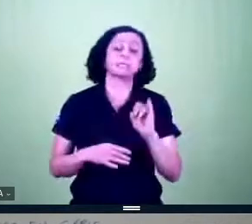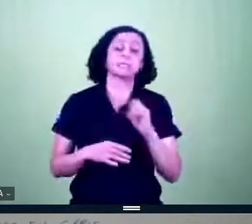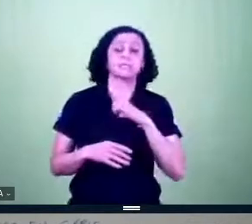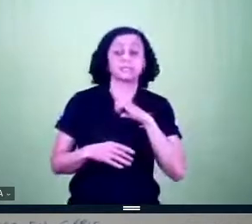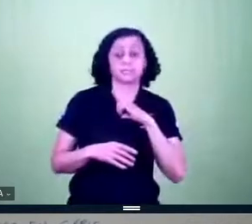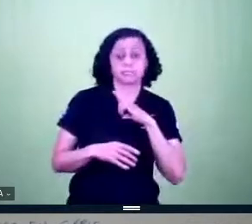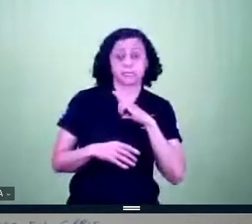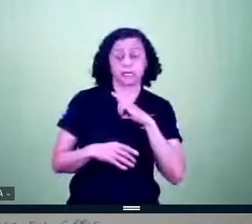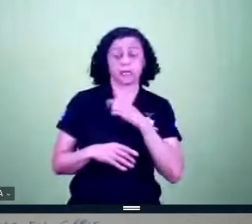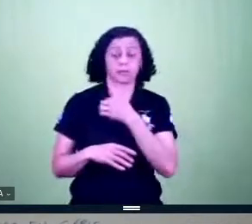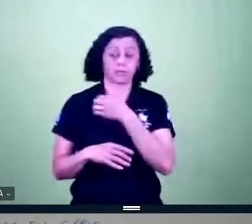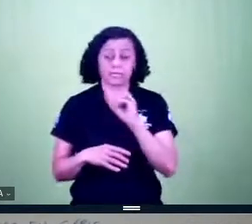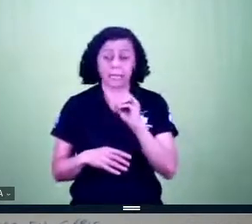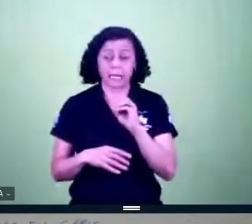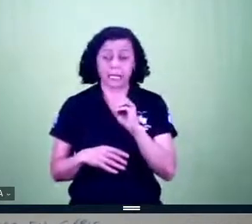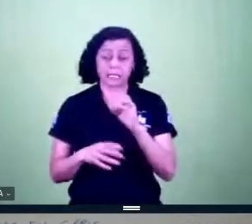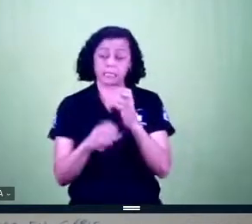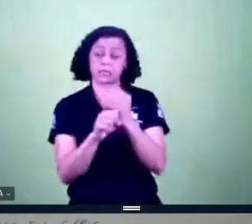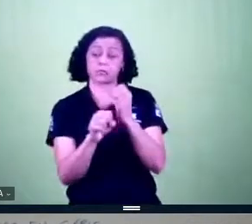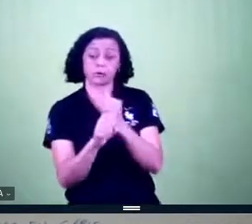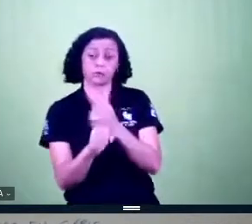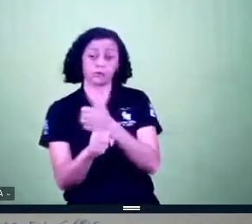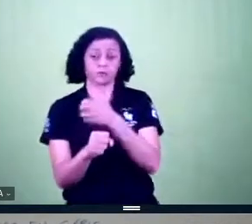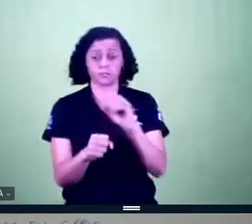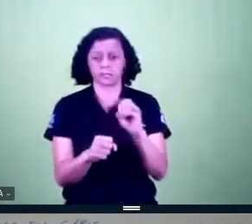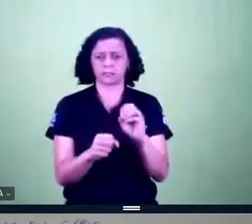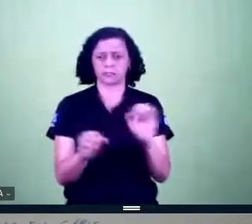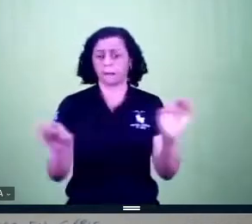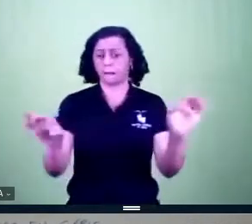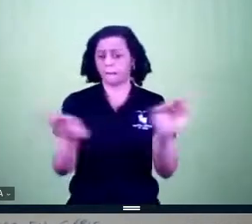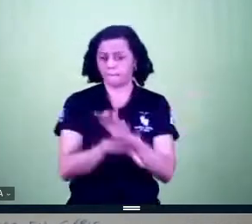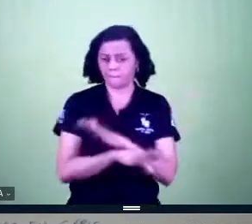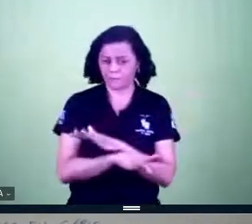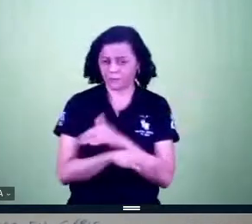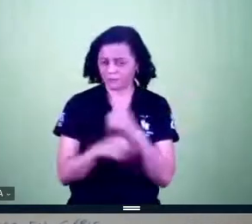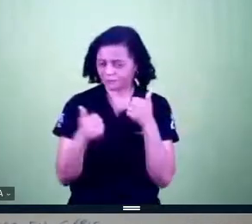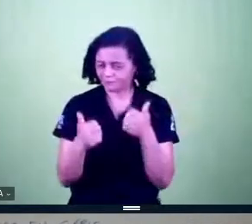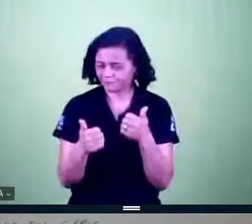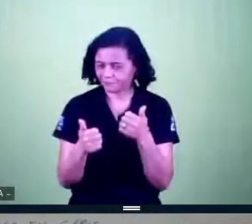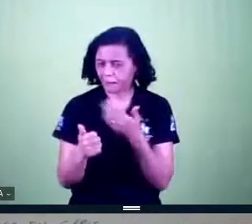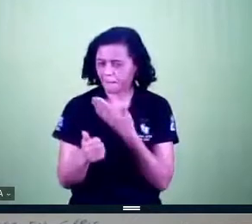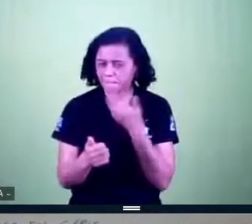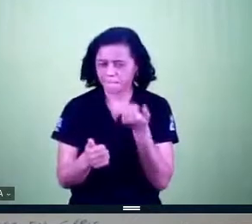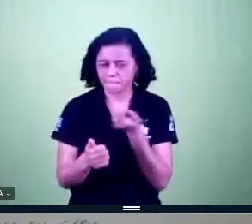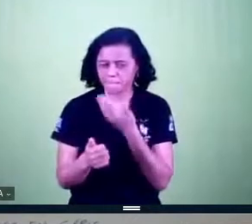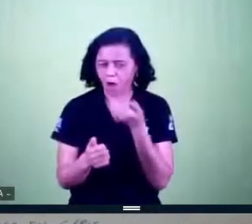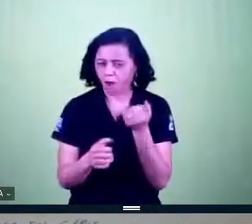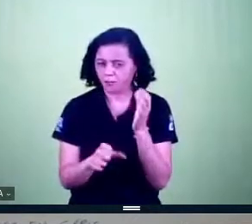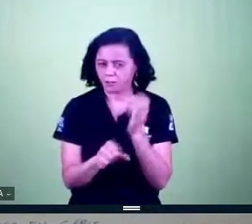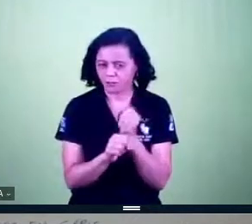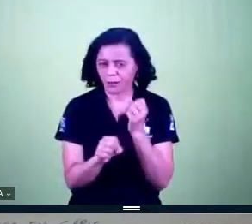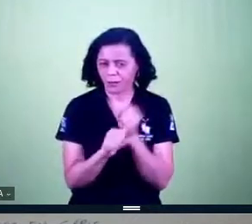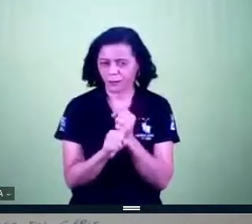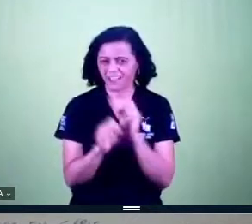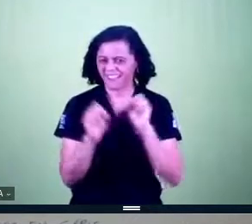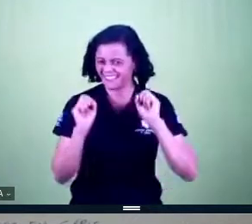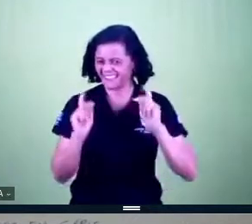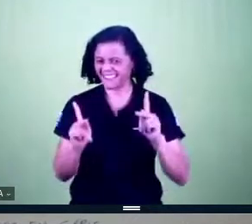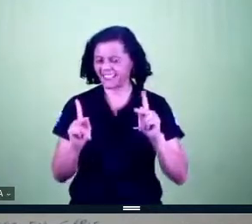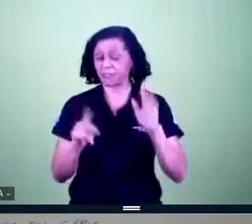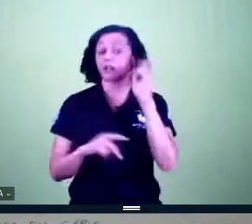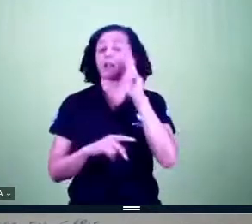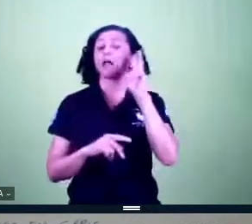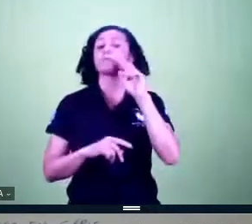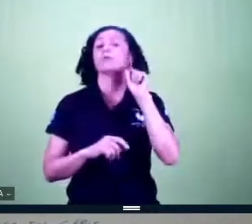dos 20. Se eu tenho 2, é a soma dos 2. Mole a gente calcular. Né? É o mais fácil, digamos assim, no circuito de série.